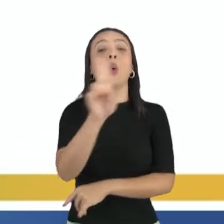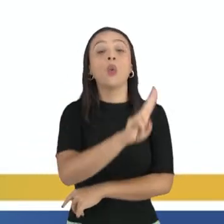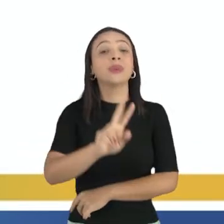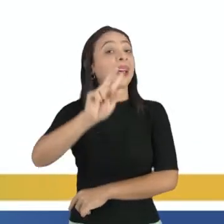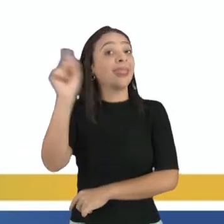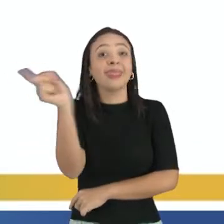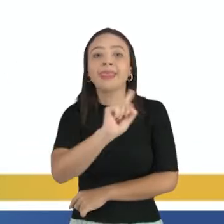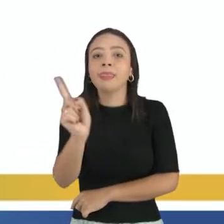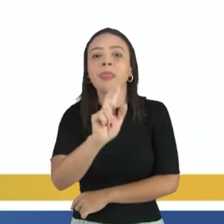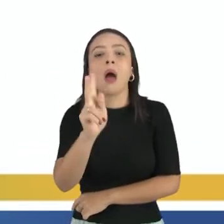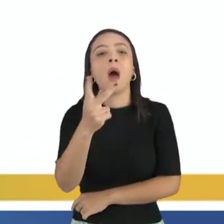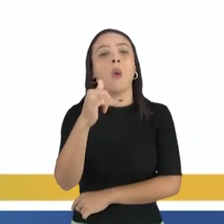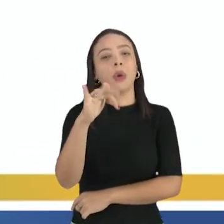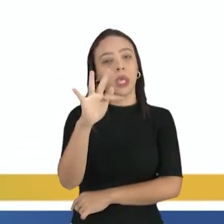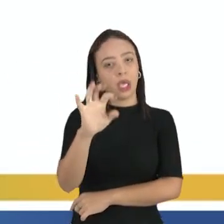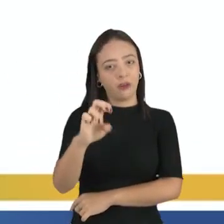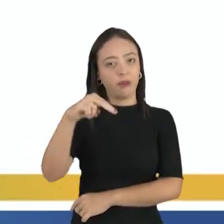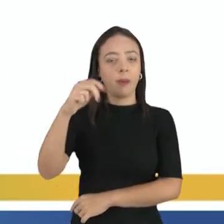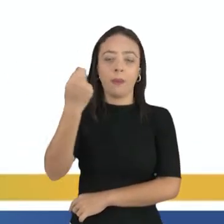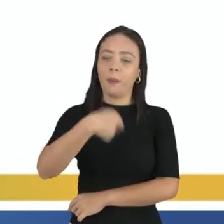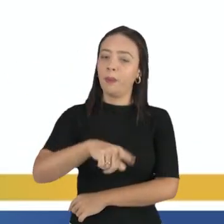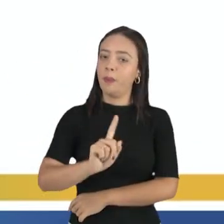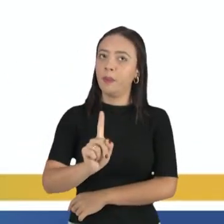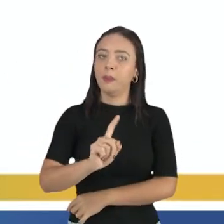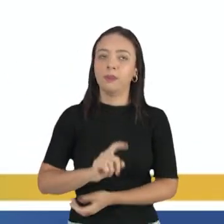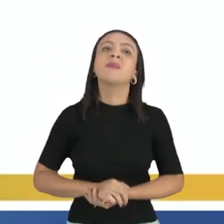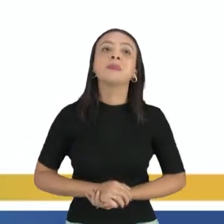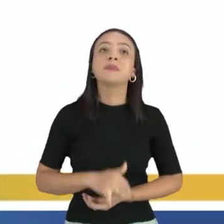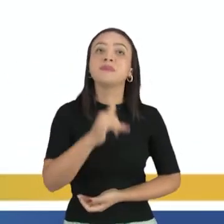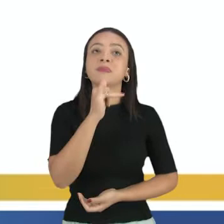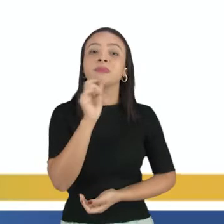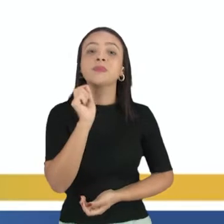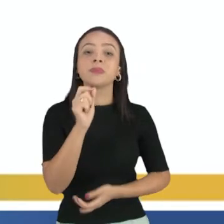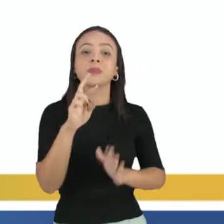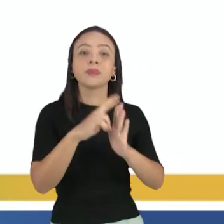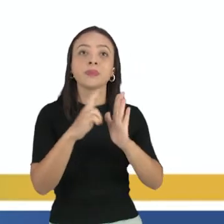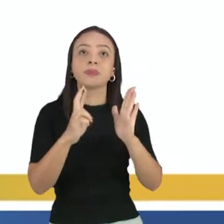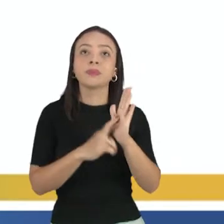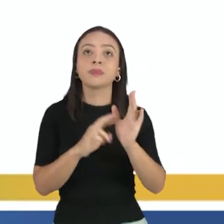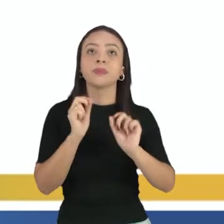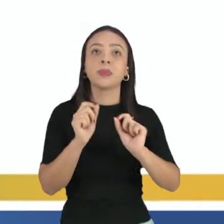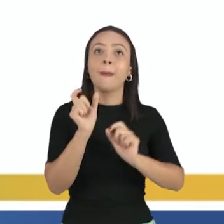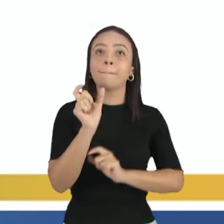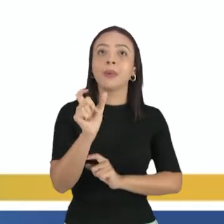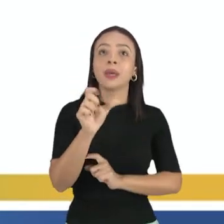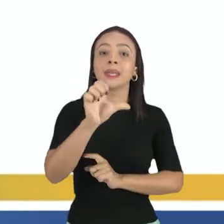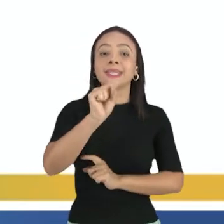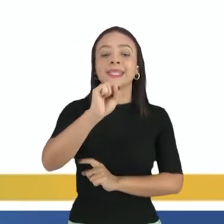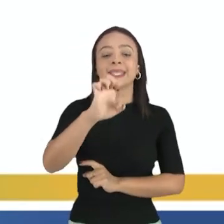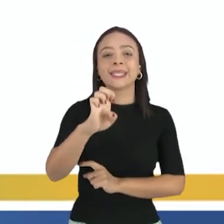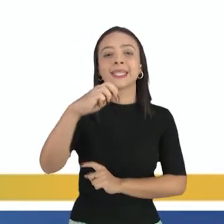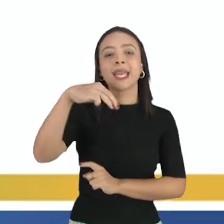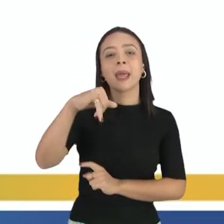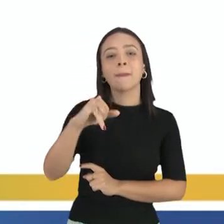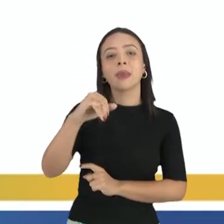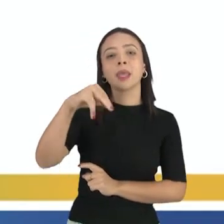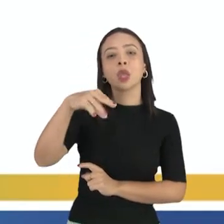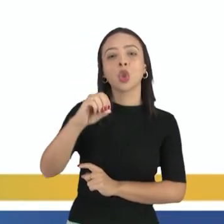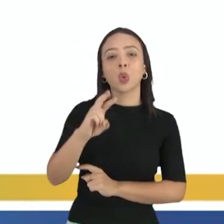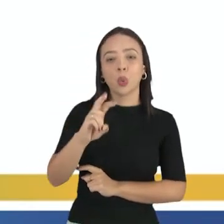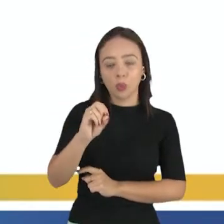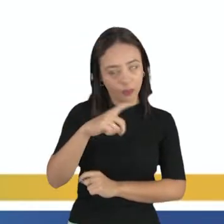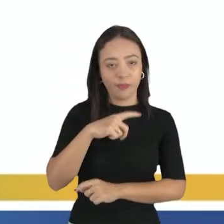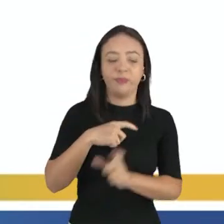S, não utiliza hífen. Um bom exemplo dessa regra é a palavra seminovo. Ela é formada